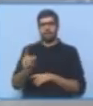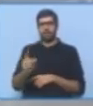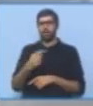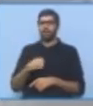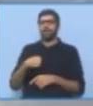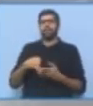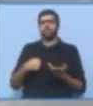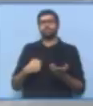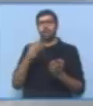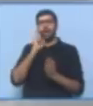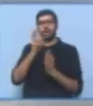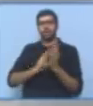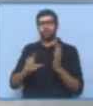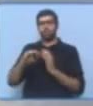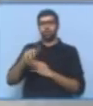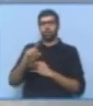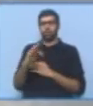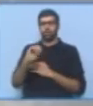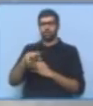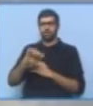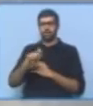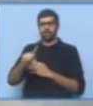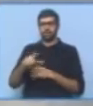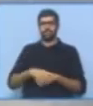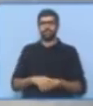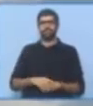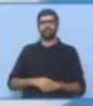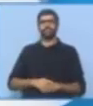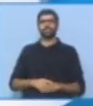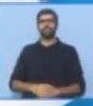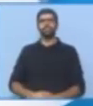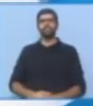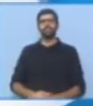nos fica aqui lido por Luís Miguel Sintra.